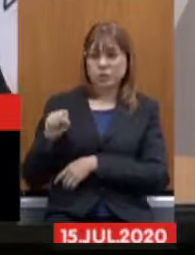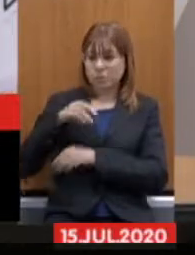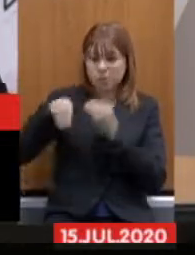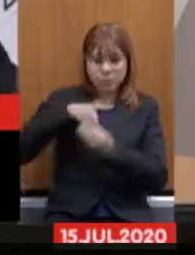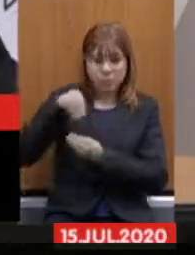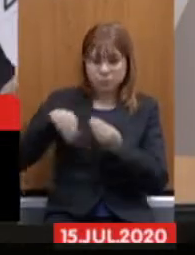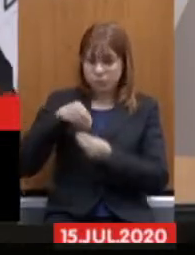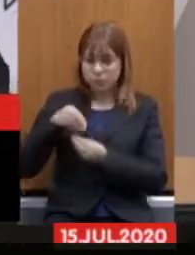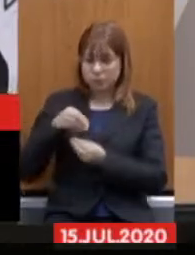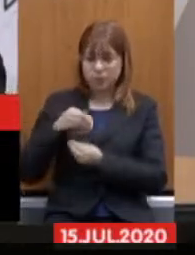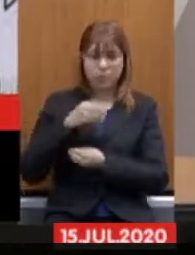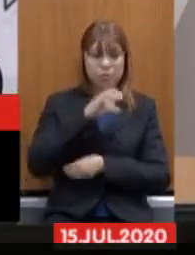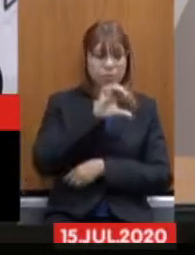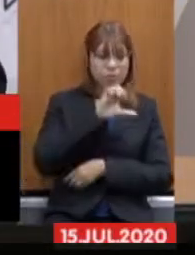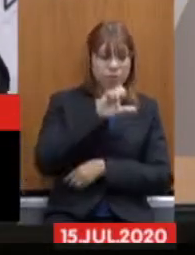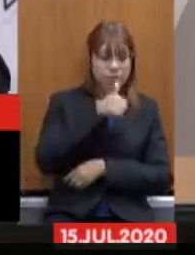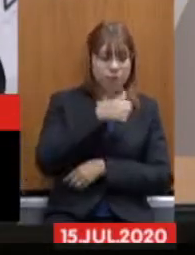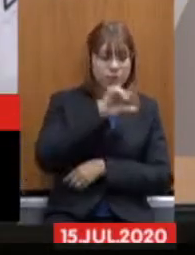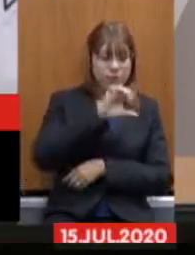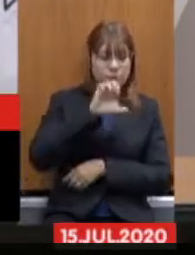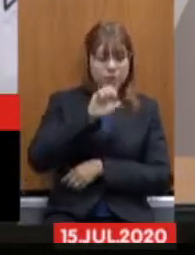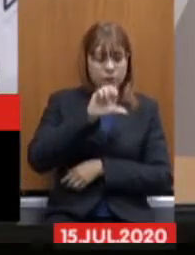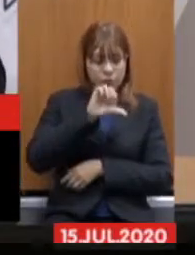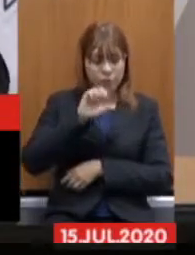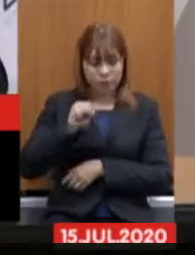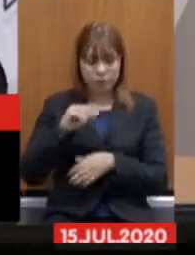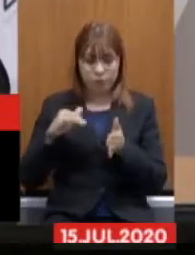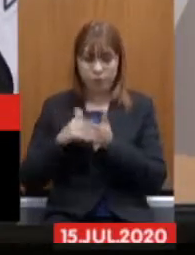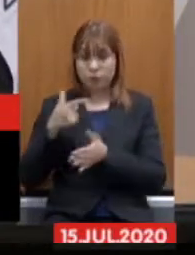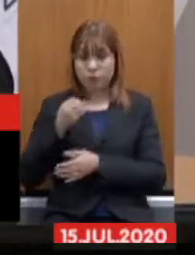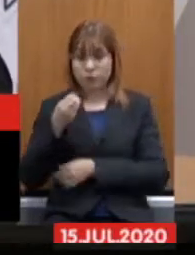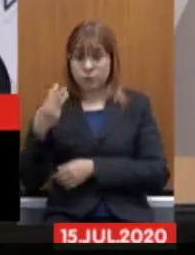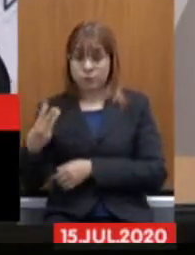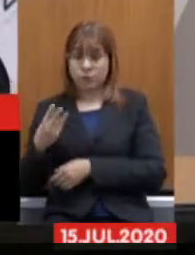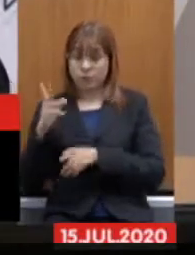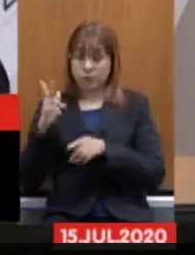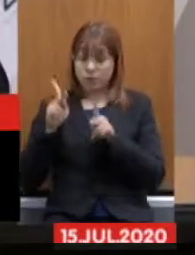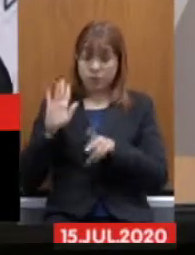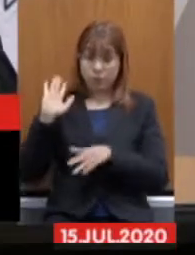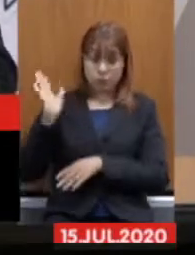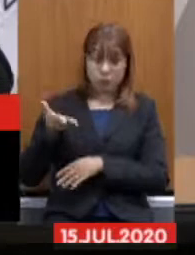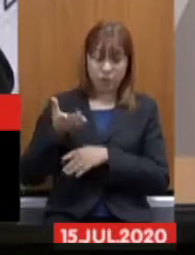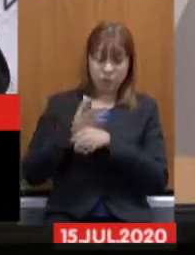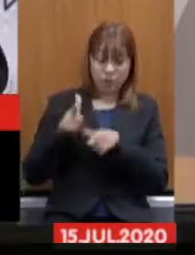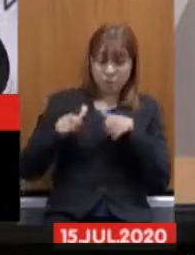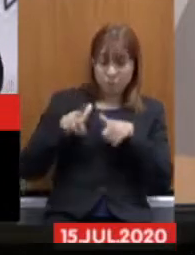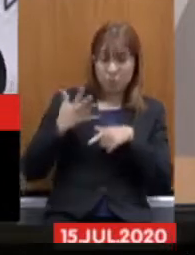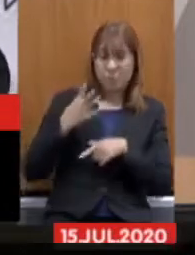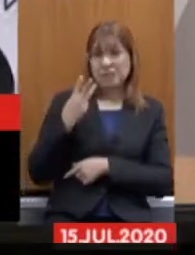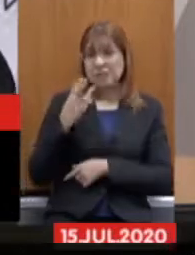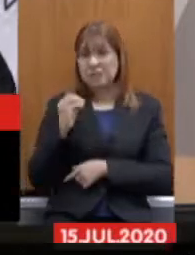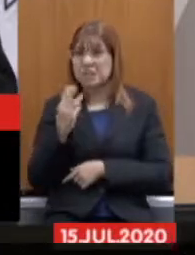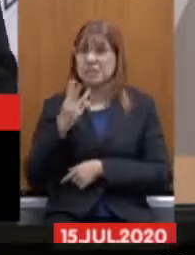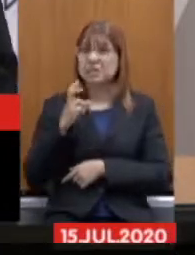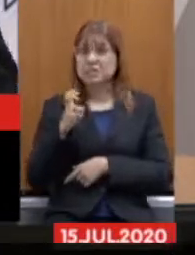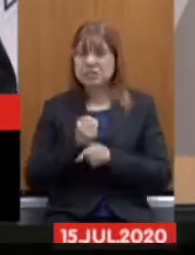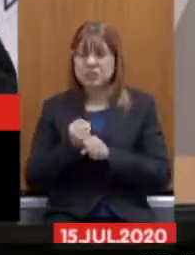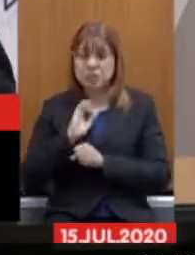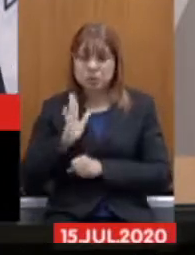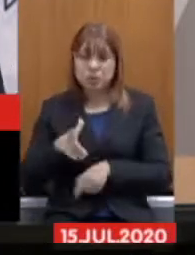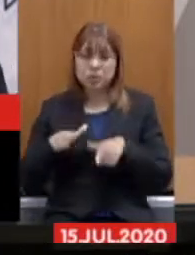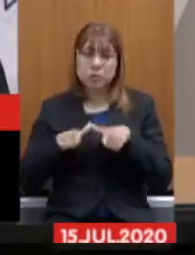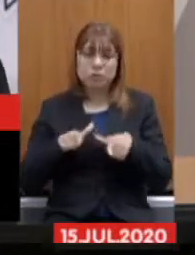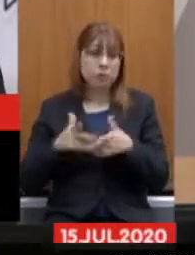misturou eles onde 98/2003 que que acontece pessoal que tem mais tempo de casa quem tenta 35 anos serviço tá nessa situação que eu falei